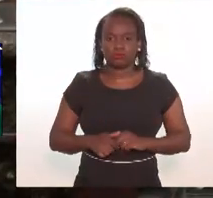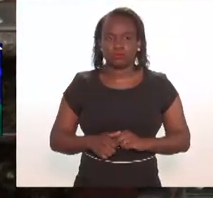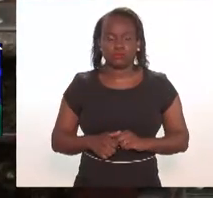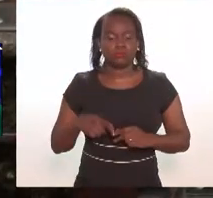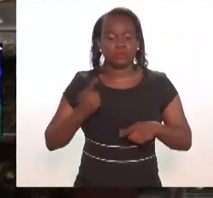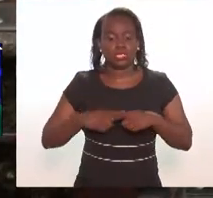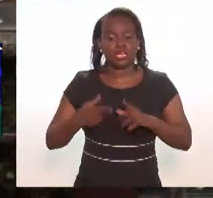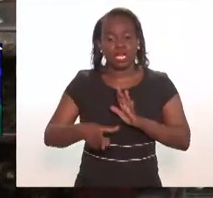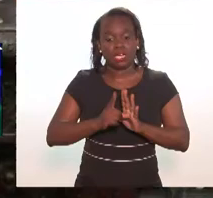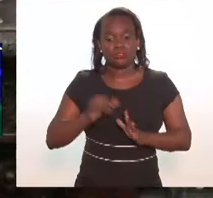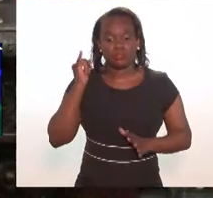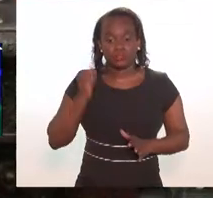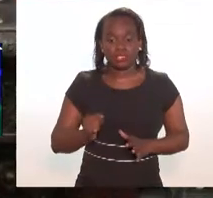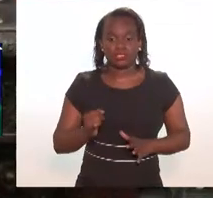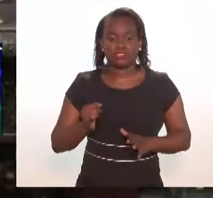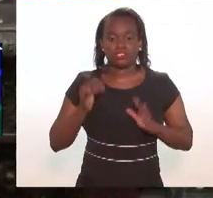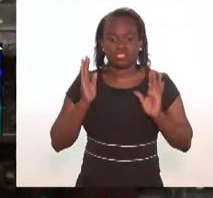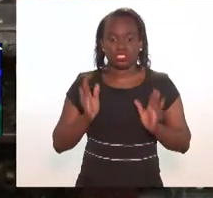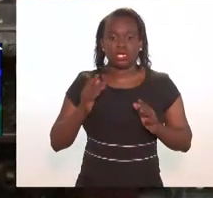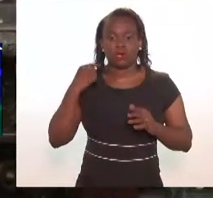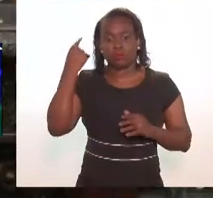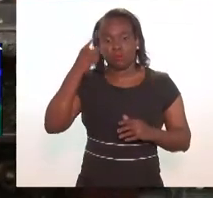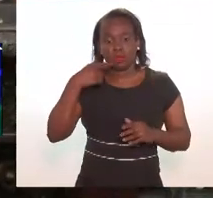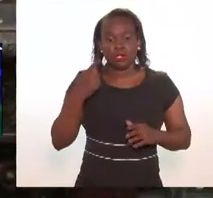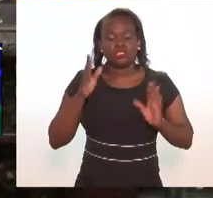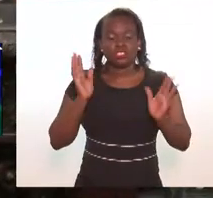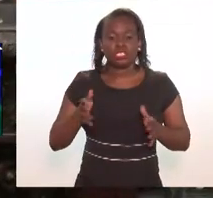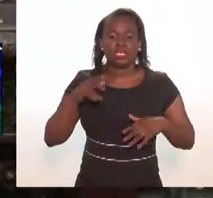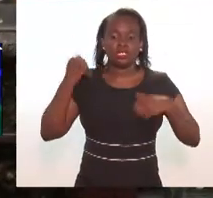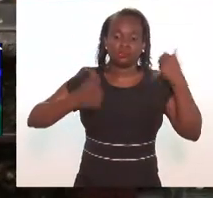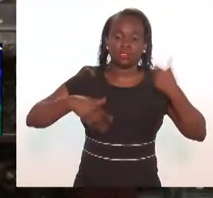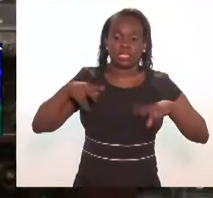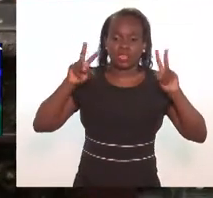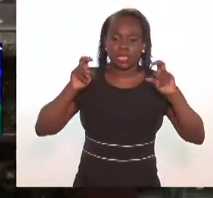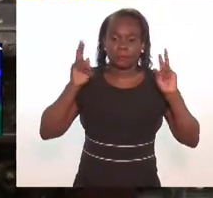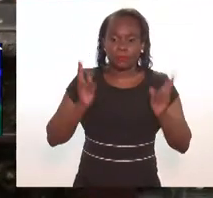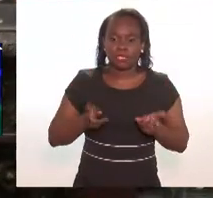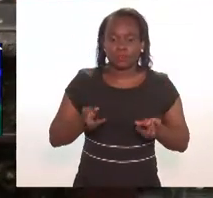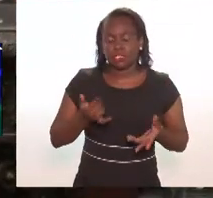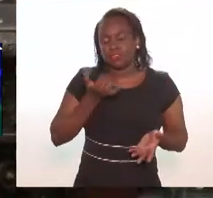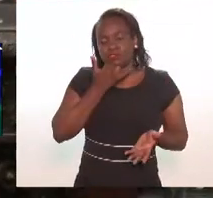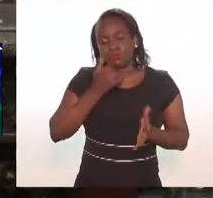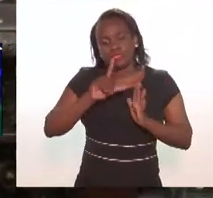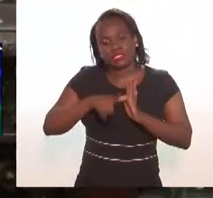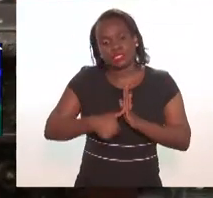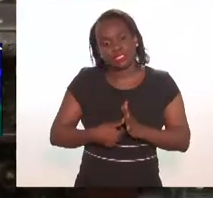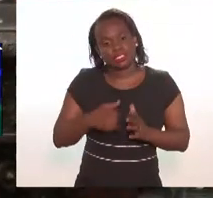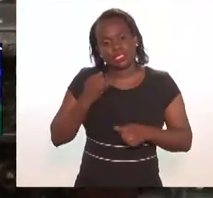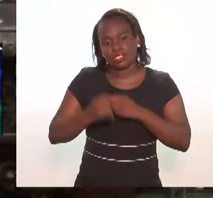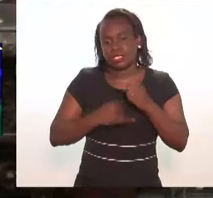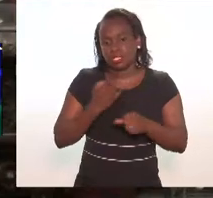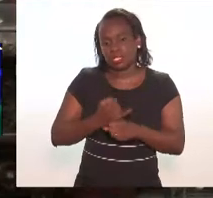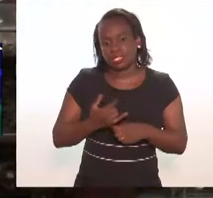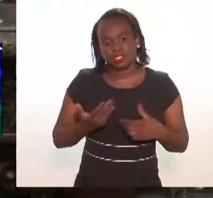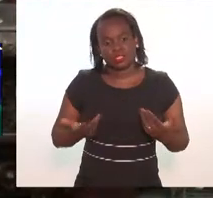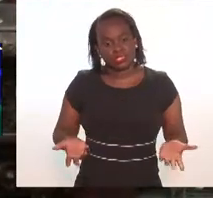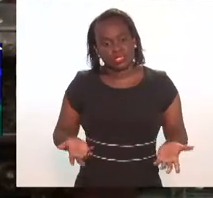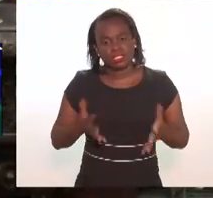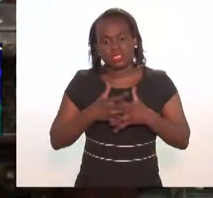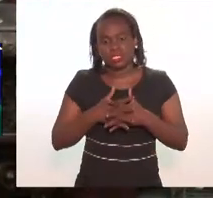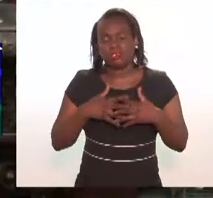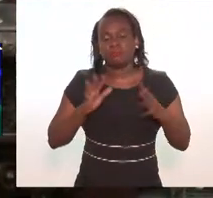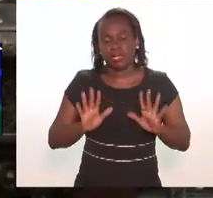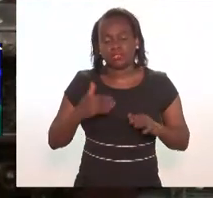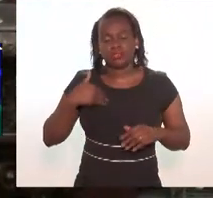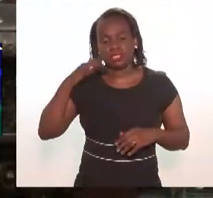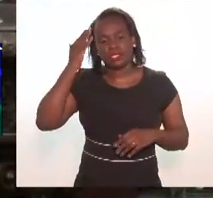porque eu avisei antes, estamos quase 1 hora tratando desse tema. Presidente, desculpe o atraso, a internet me deu uma derrubada aqui, mas